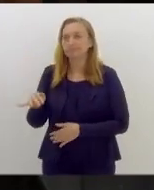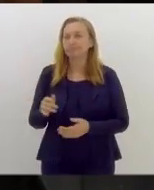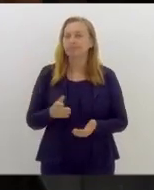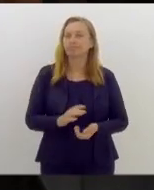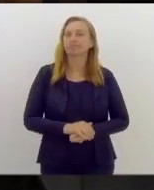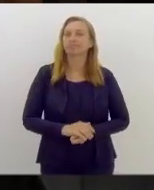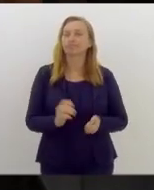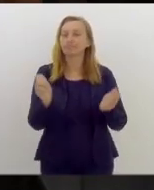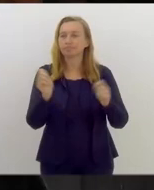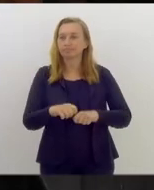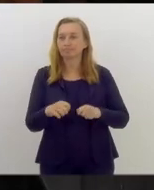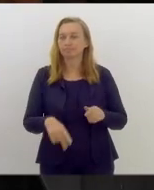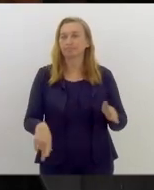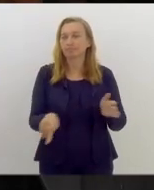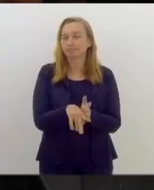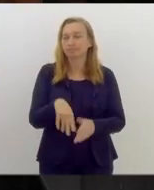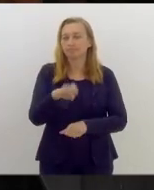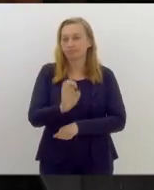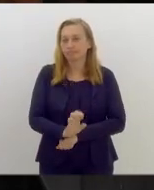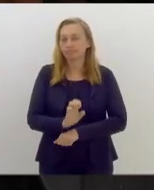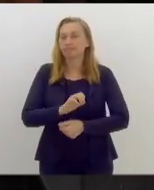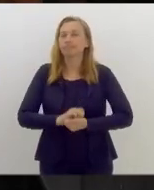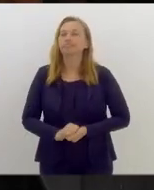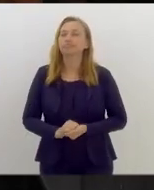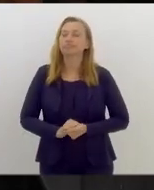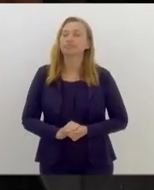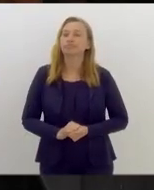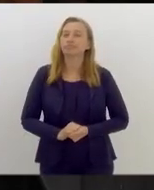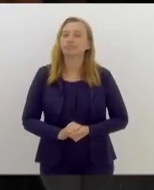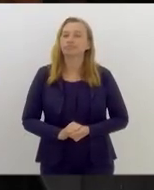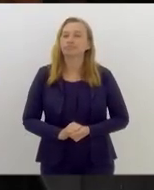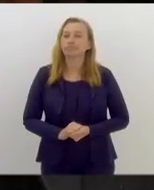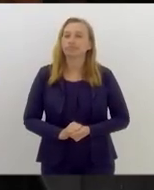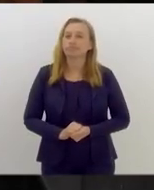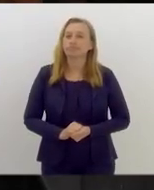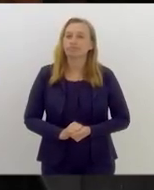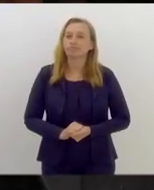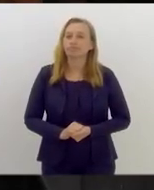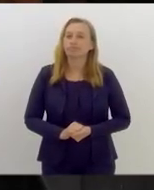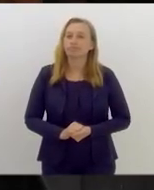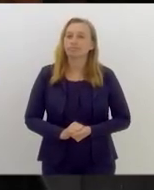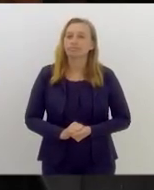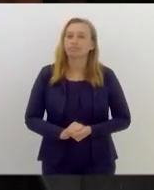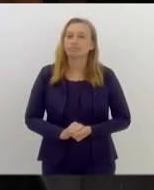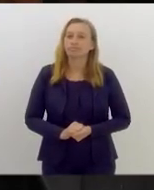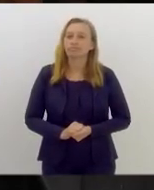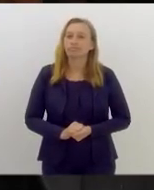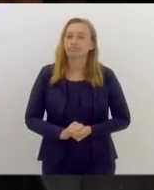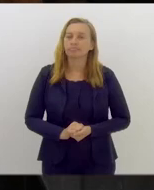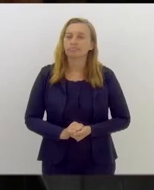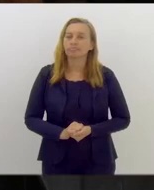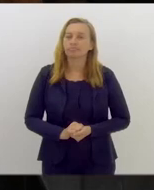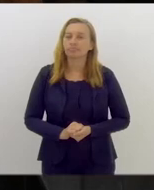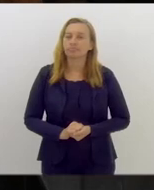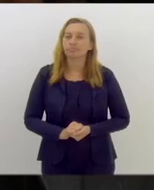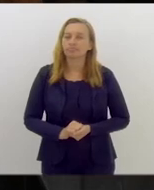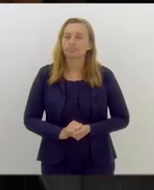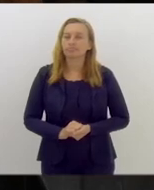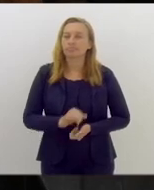competência dos estados no que tange a querer definir alíquotas